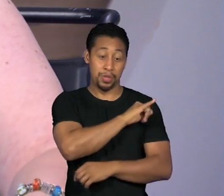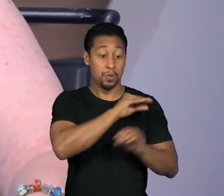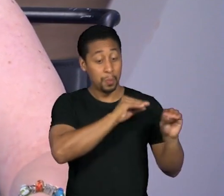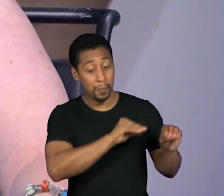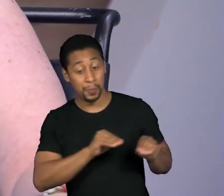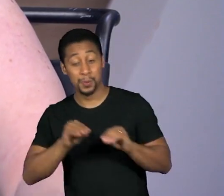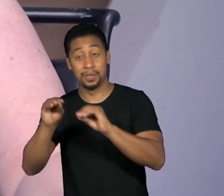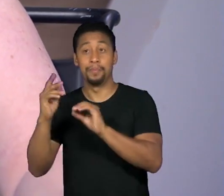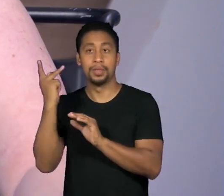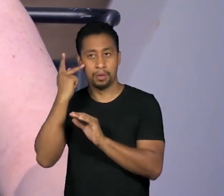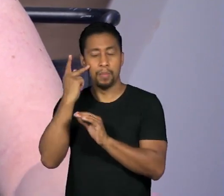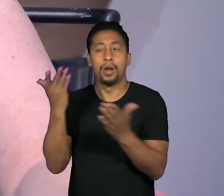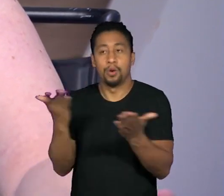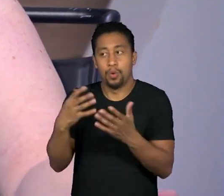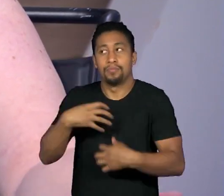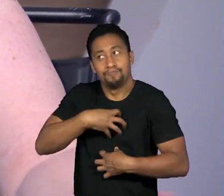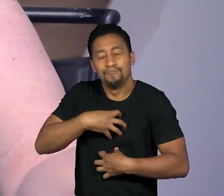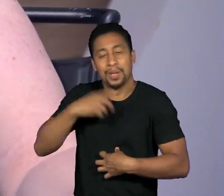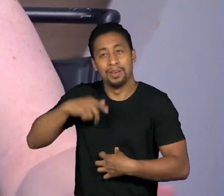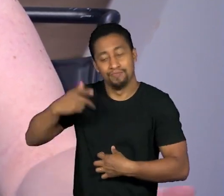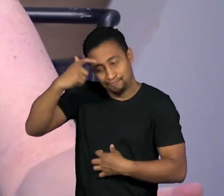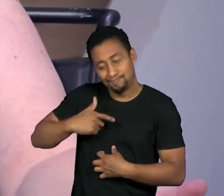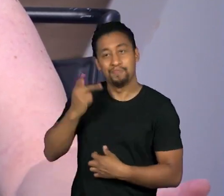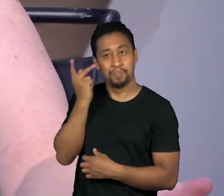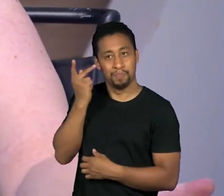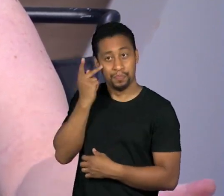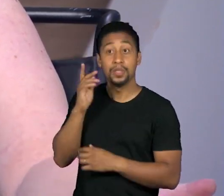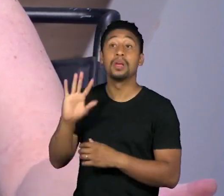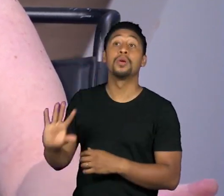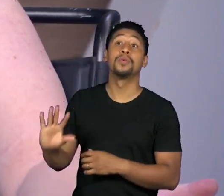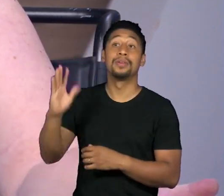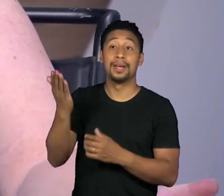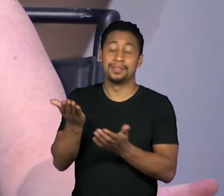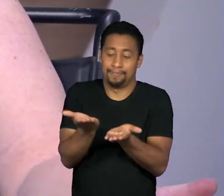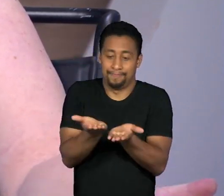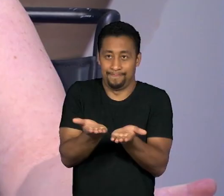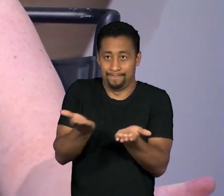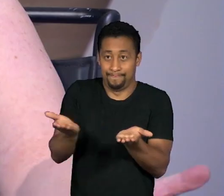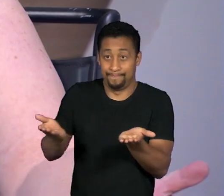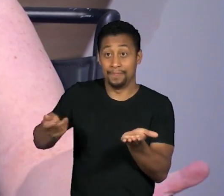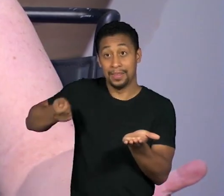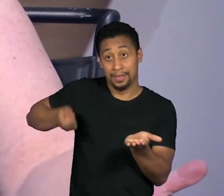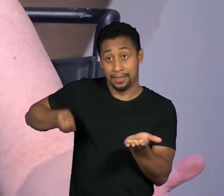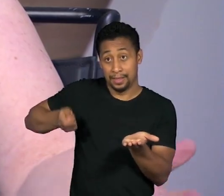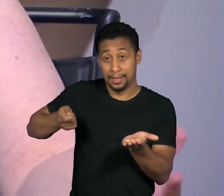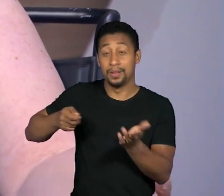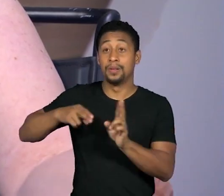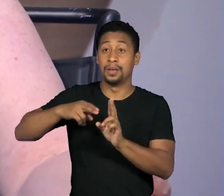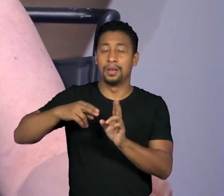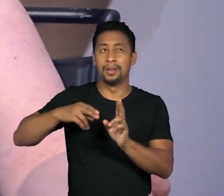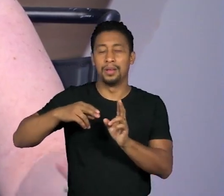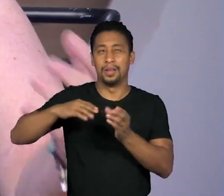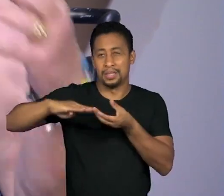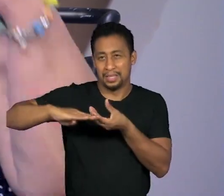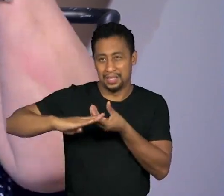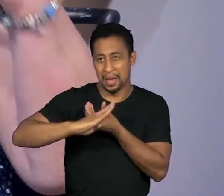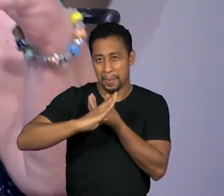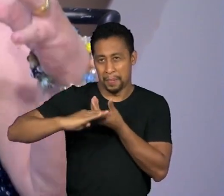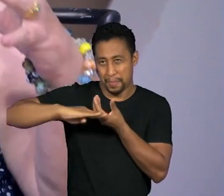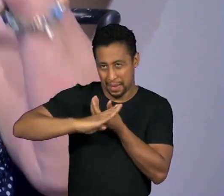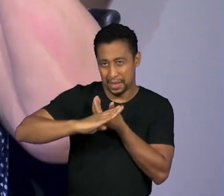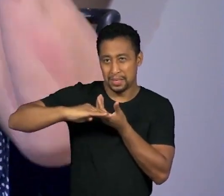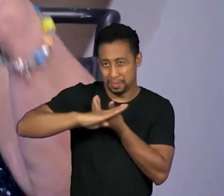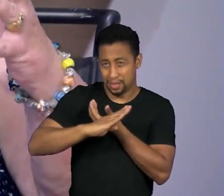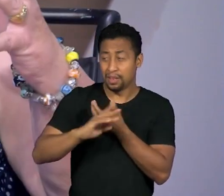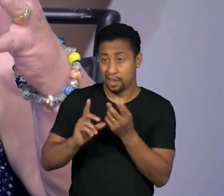paulista, nós temos problema do leilão da Sabesp. Gente, essa é outro